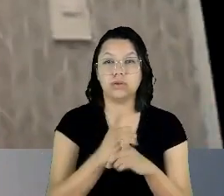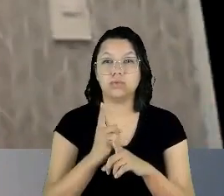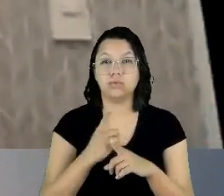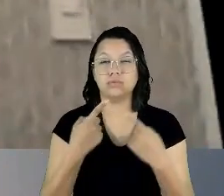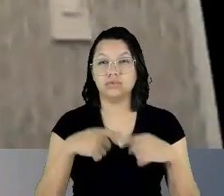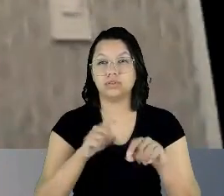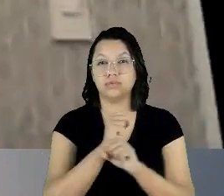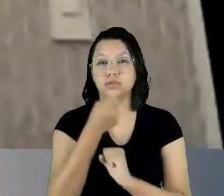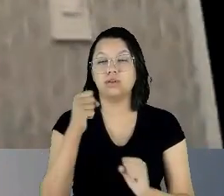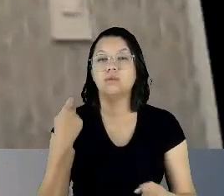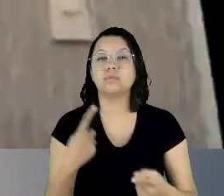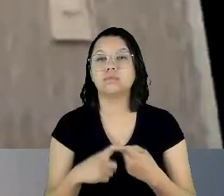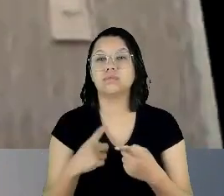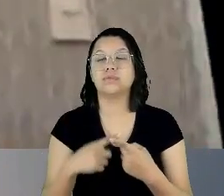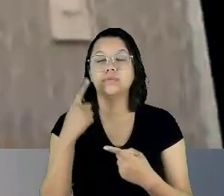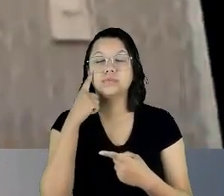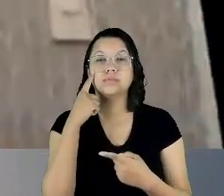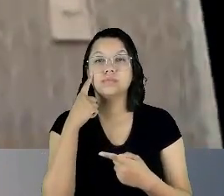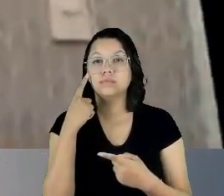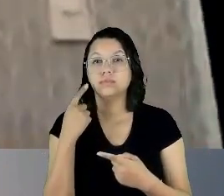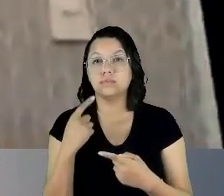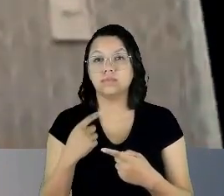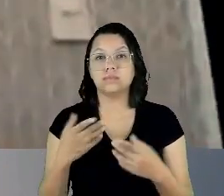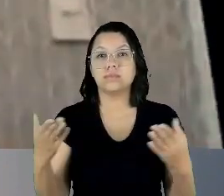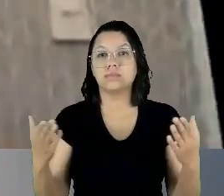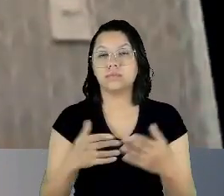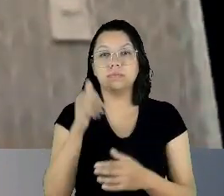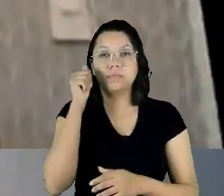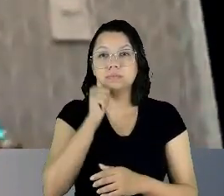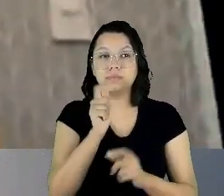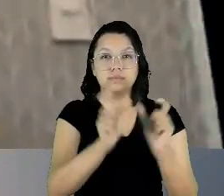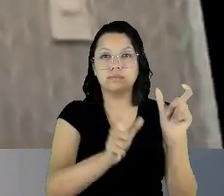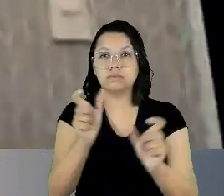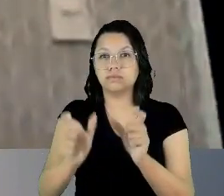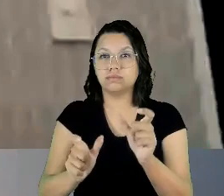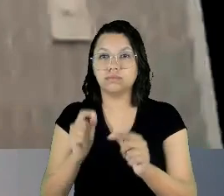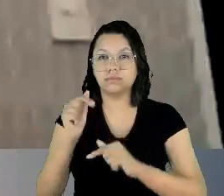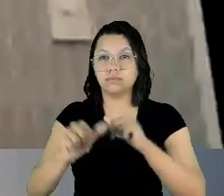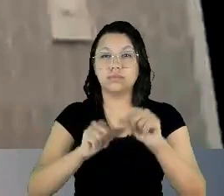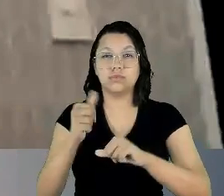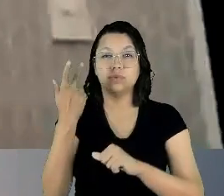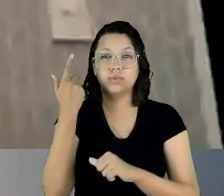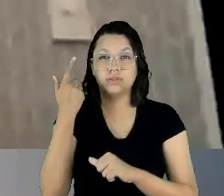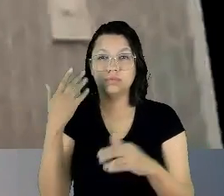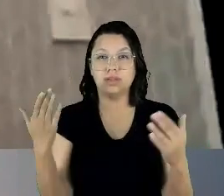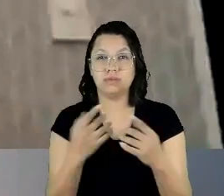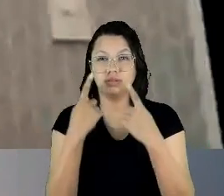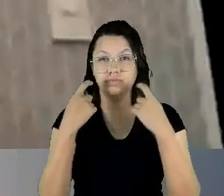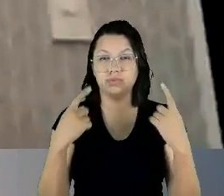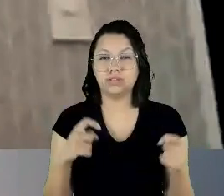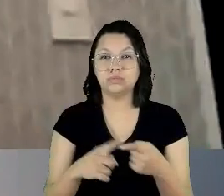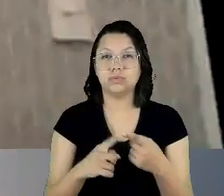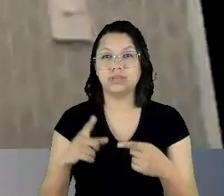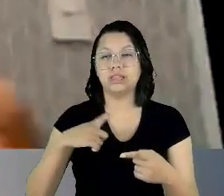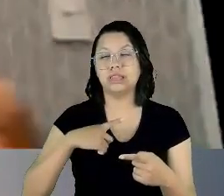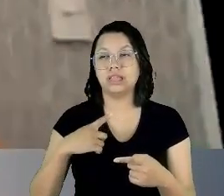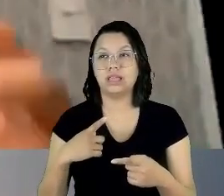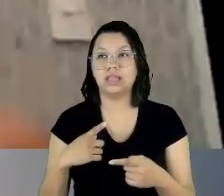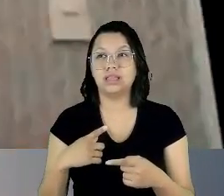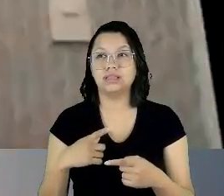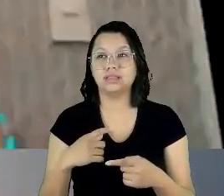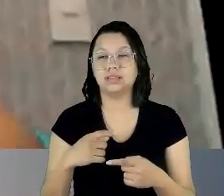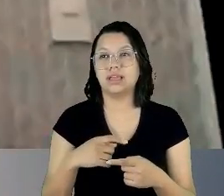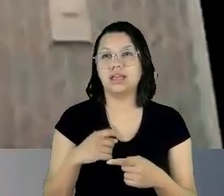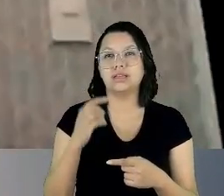desafio enorme, porque a gente vê que essas mulheres, elas naturalizam tanto essa violência, porque a gente tem o mito de que a mulher